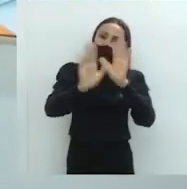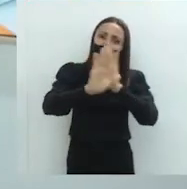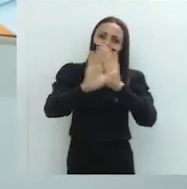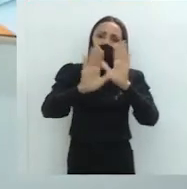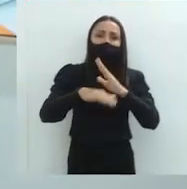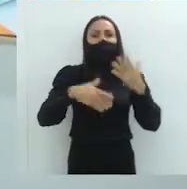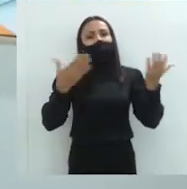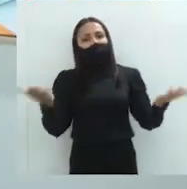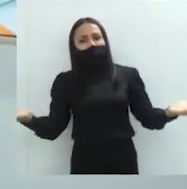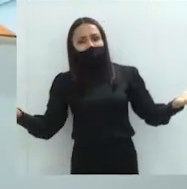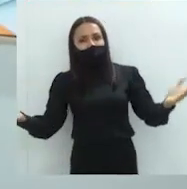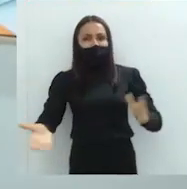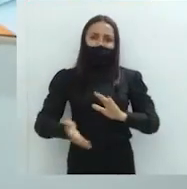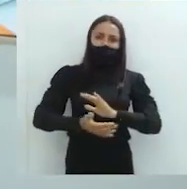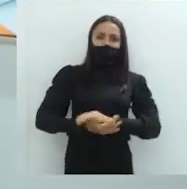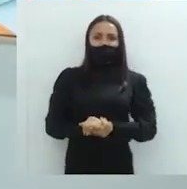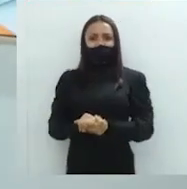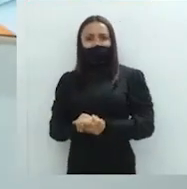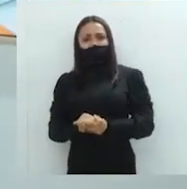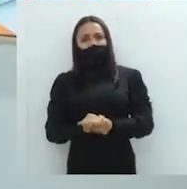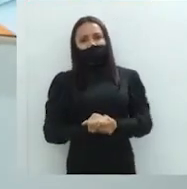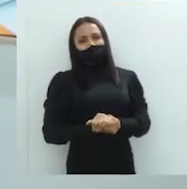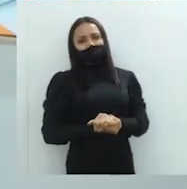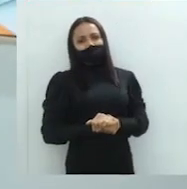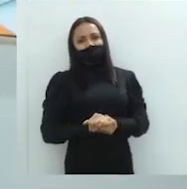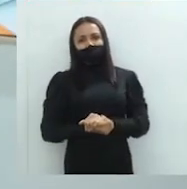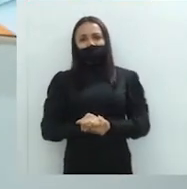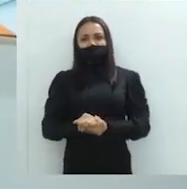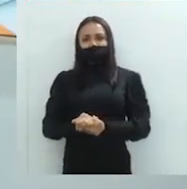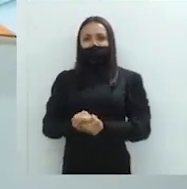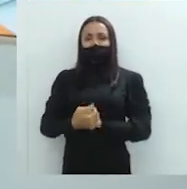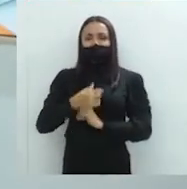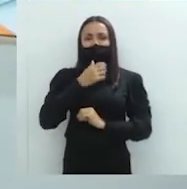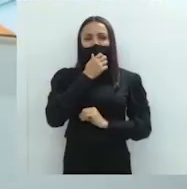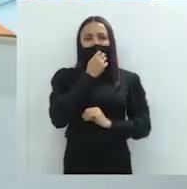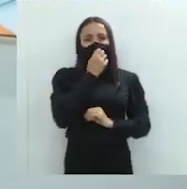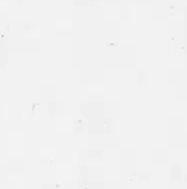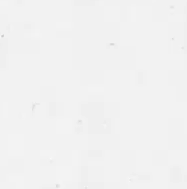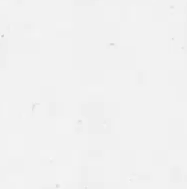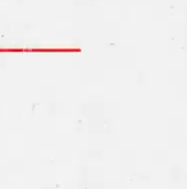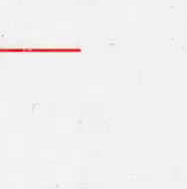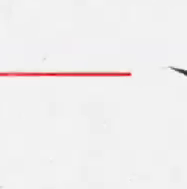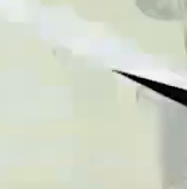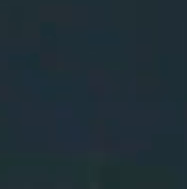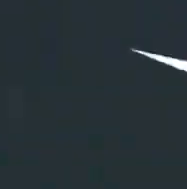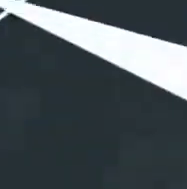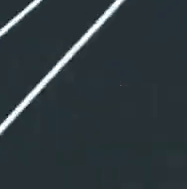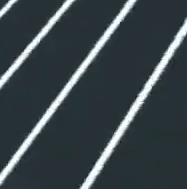história, que aqui já vou eu. Tchauzinho!